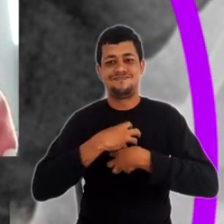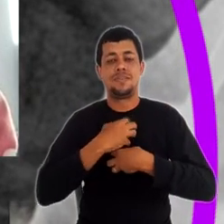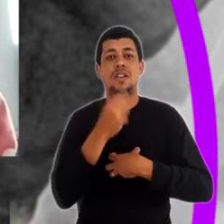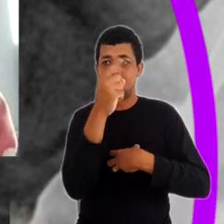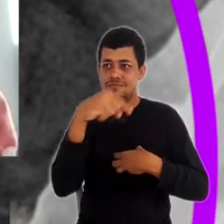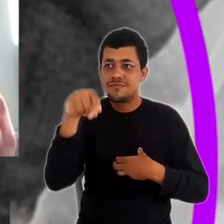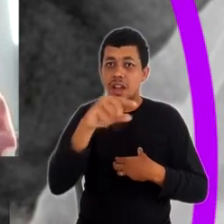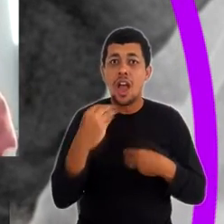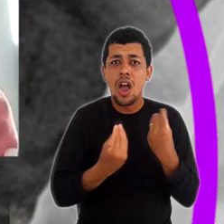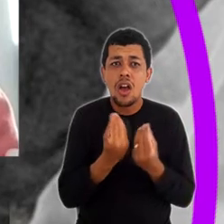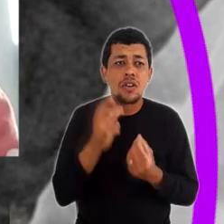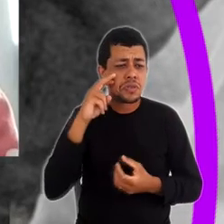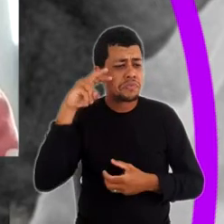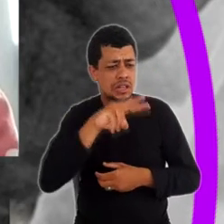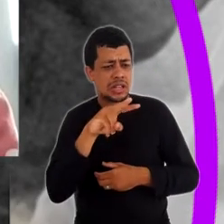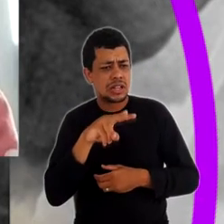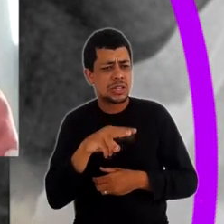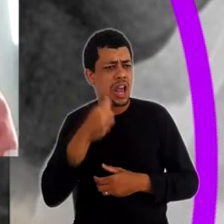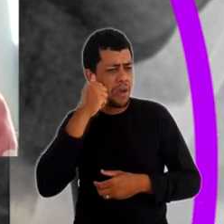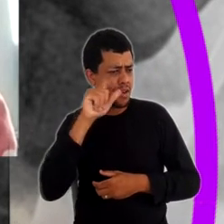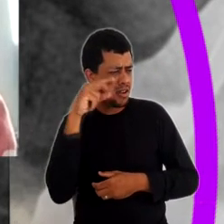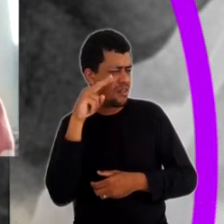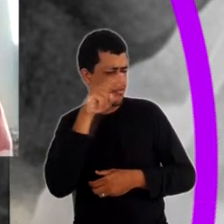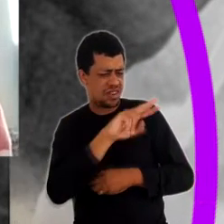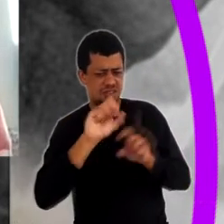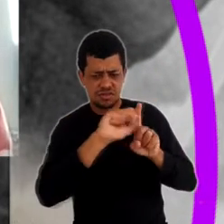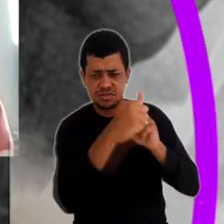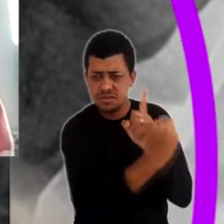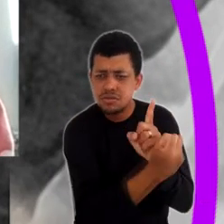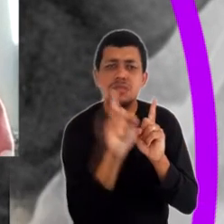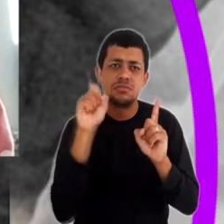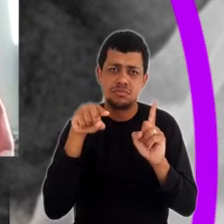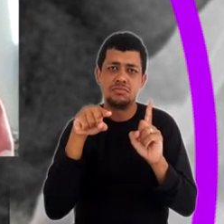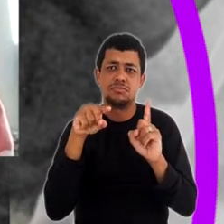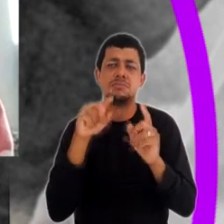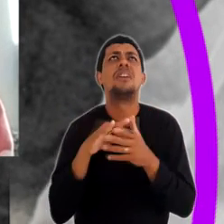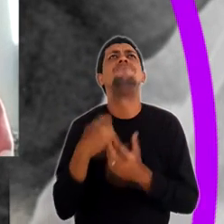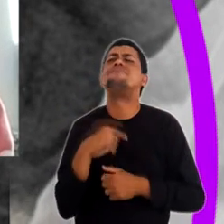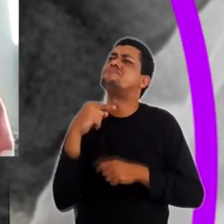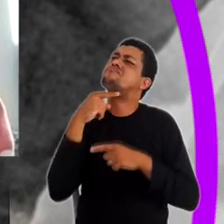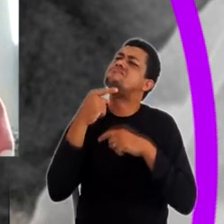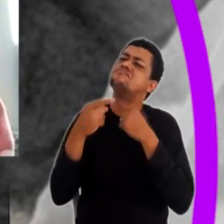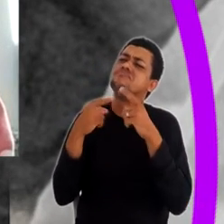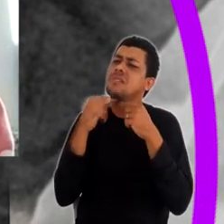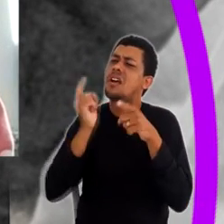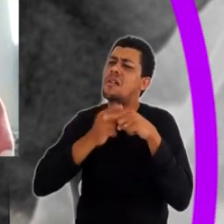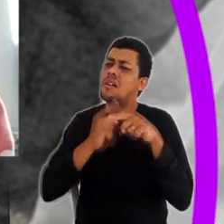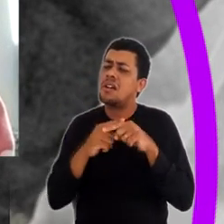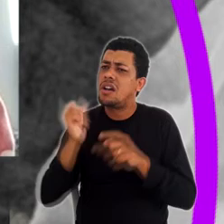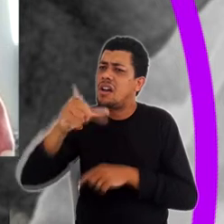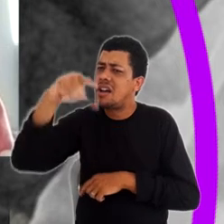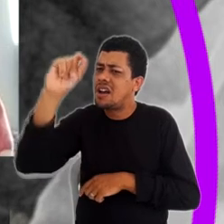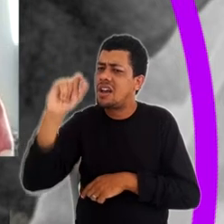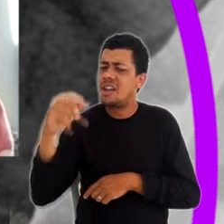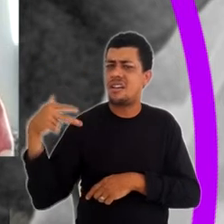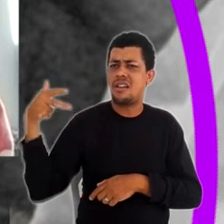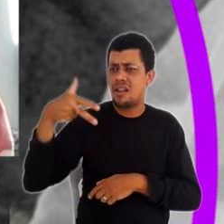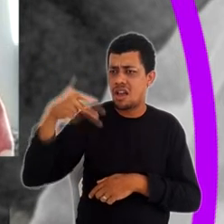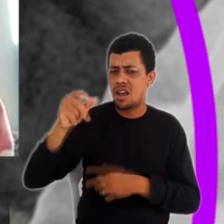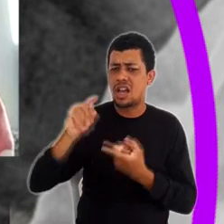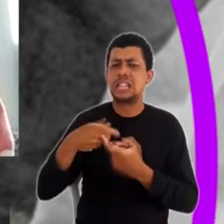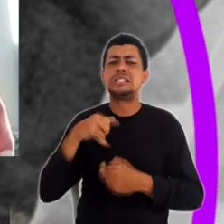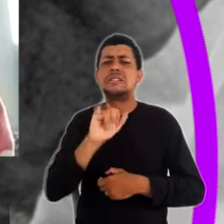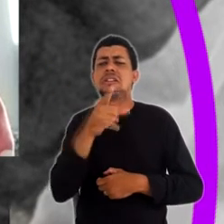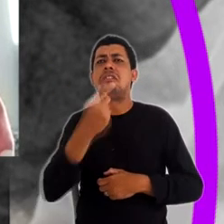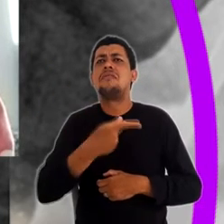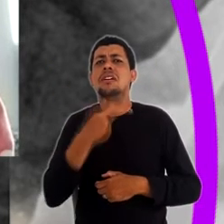como vocês veem, né, que as mulheres são taxadas. Aí eu fico na dúvida, assim, por que vocês escolheram logo o rap? Vocês falaram